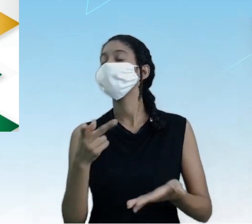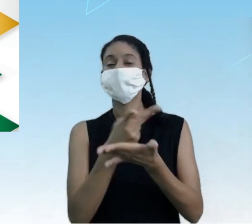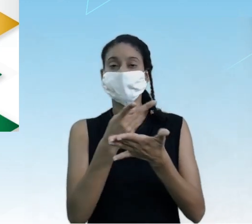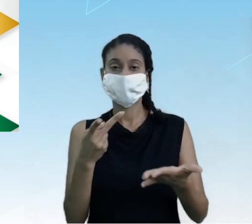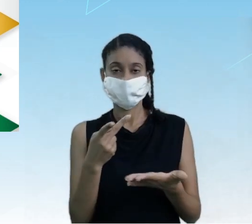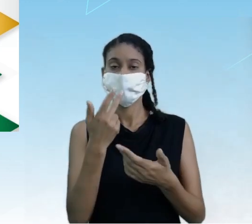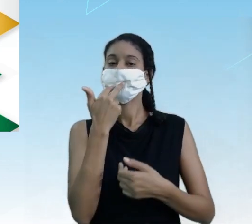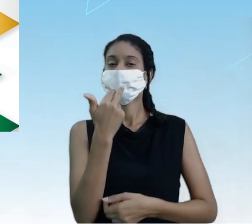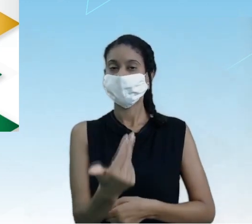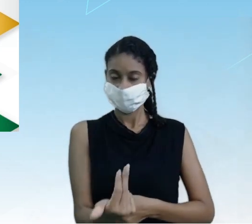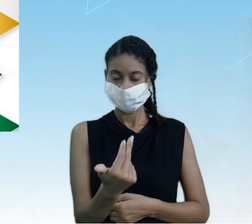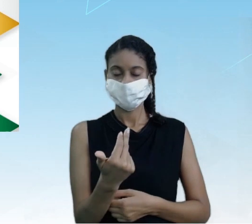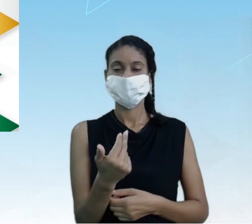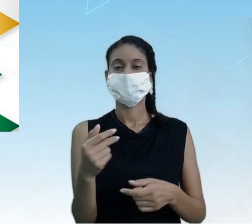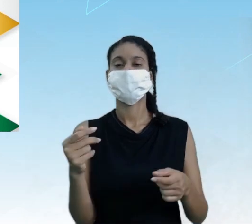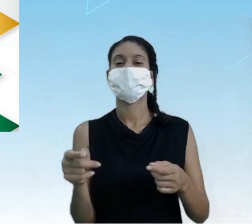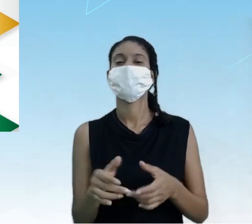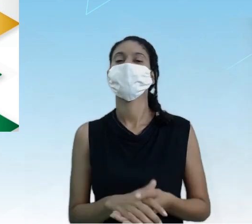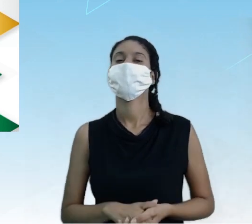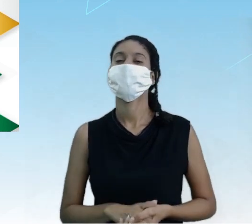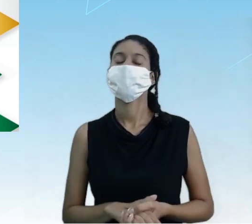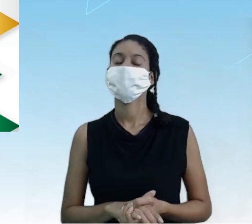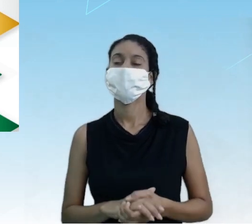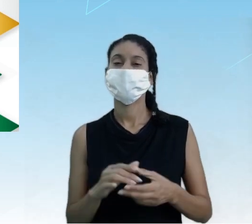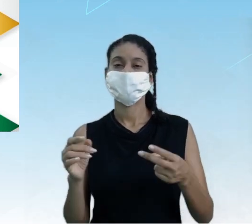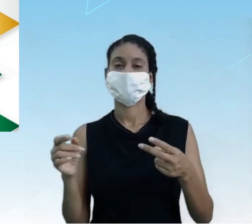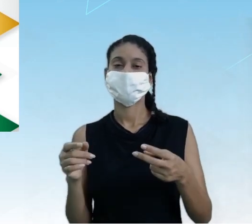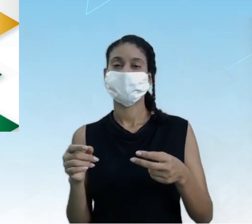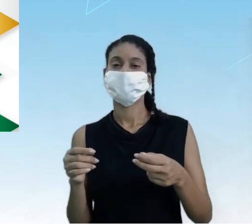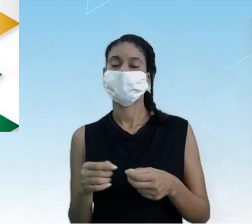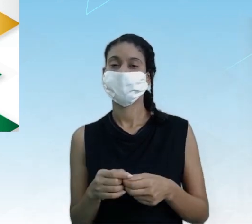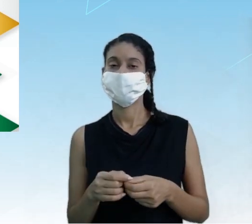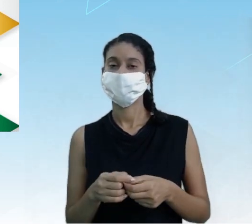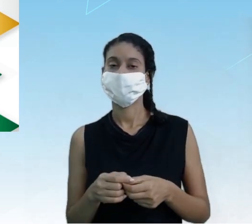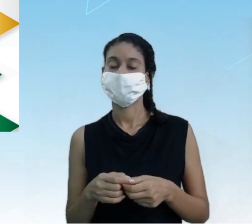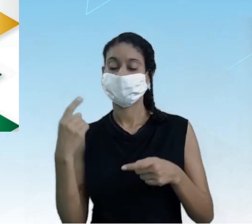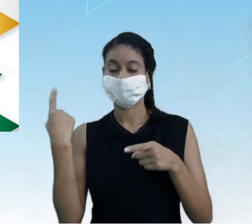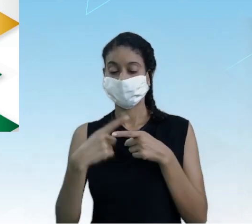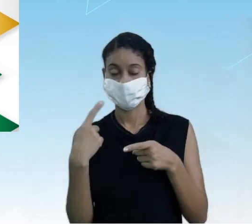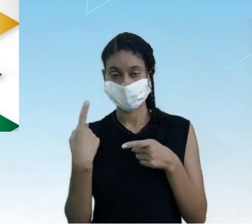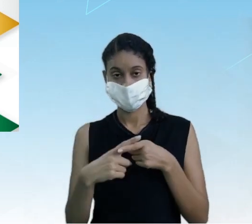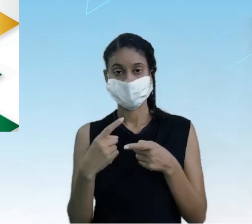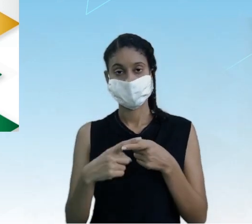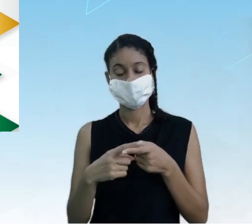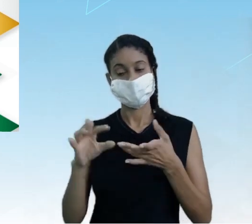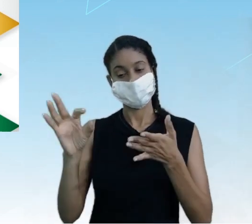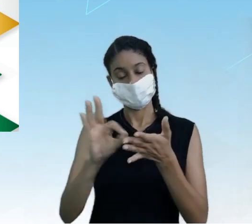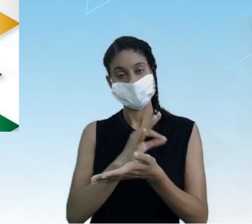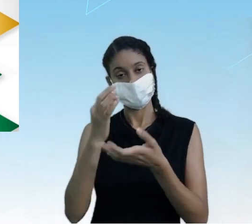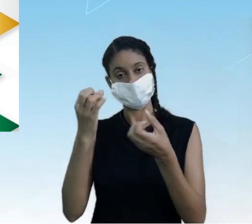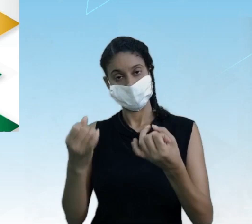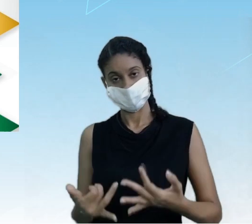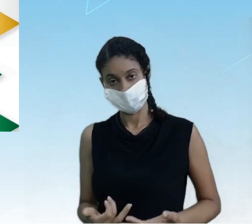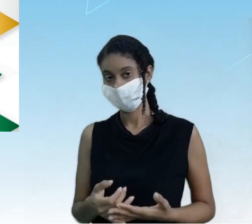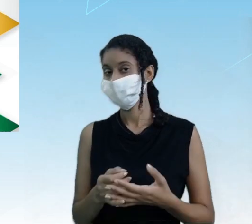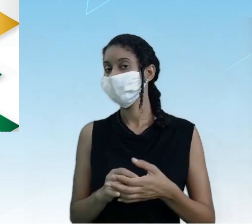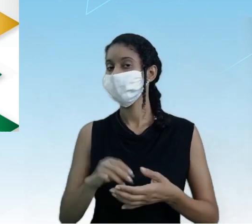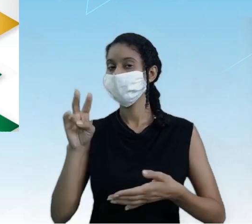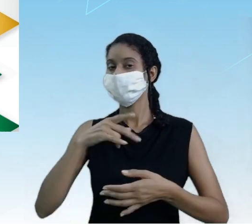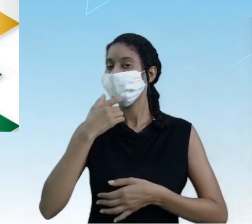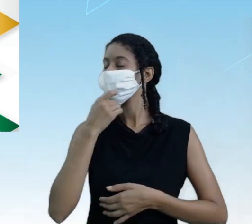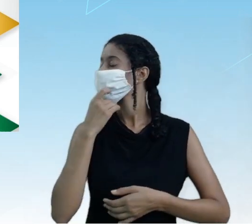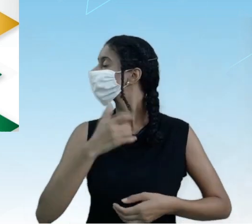consequências linguísticas, because according to the author, porque de acordo com o autor, New Zealanders show